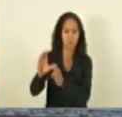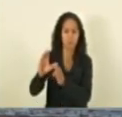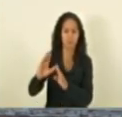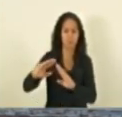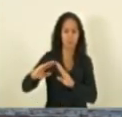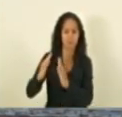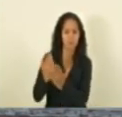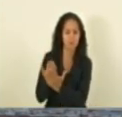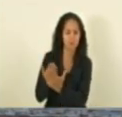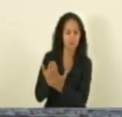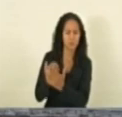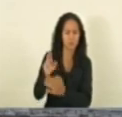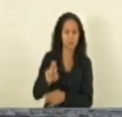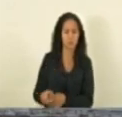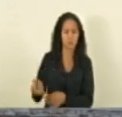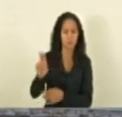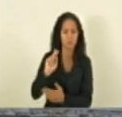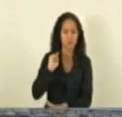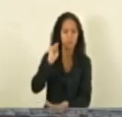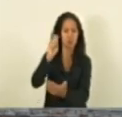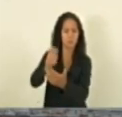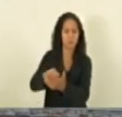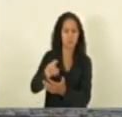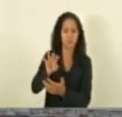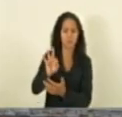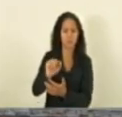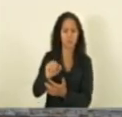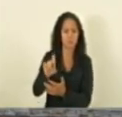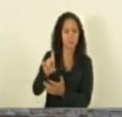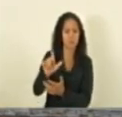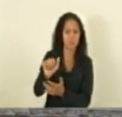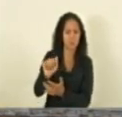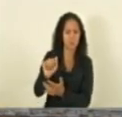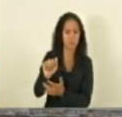escola sejam utilizados para o pagamento de taxas,